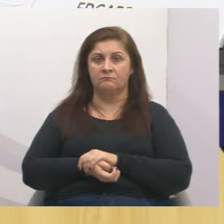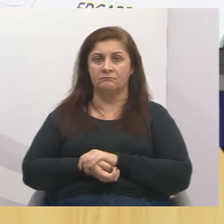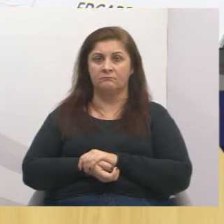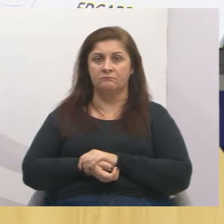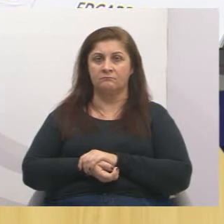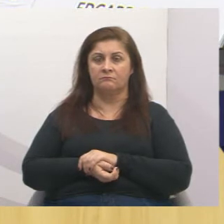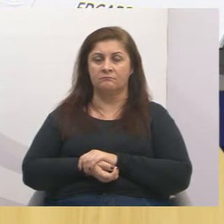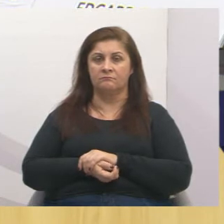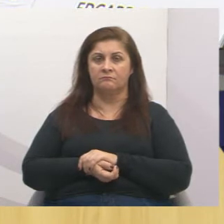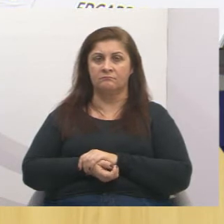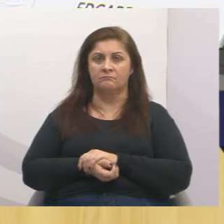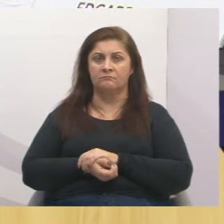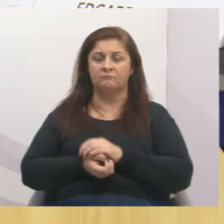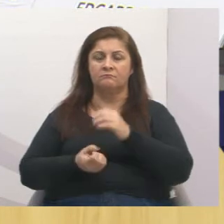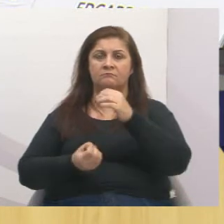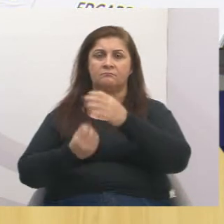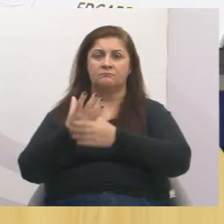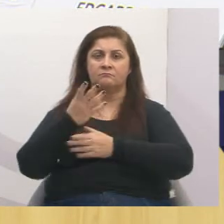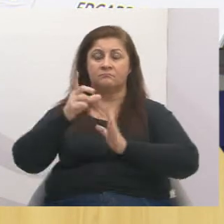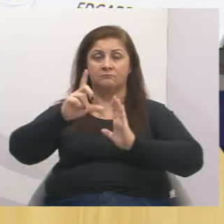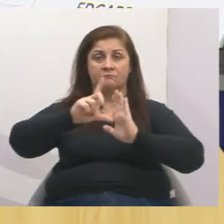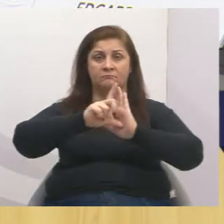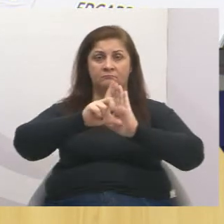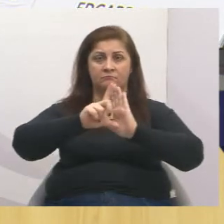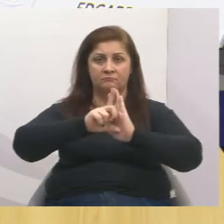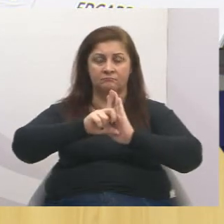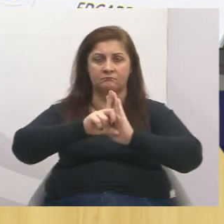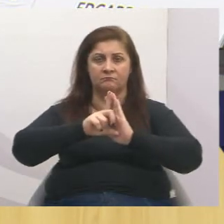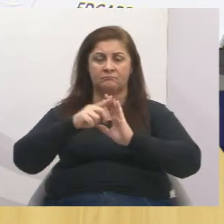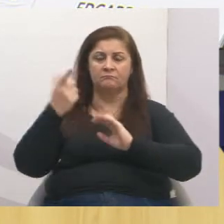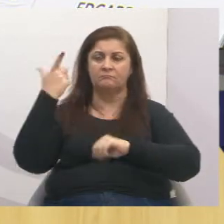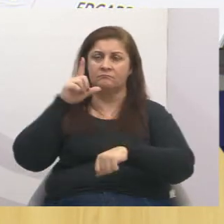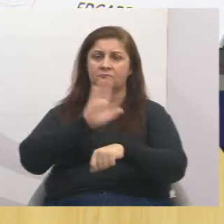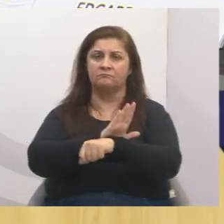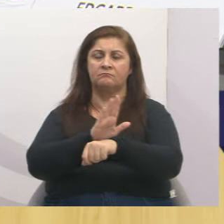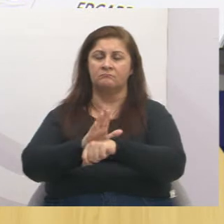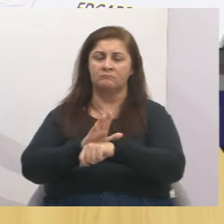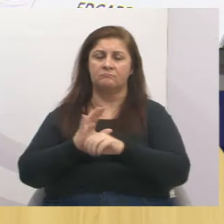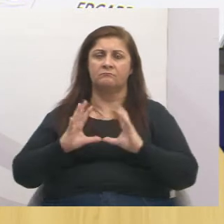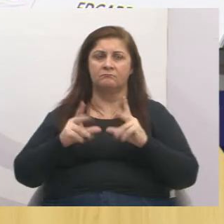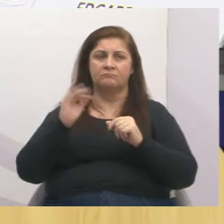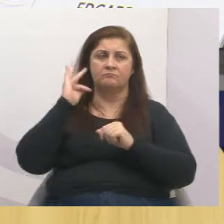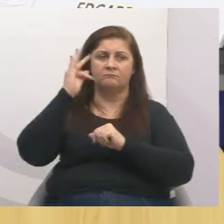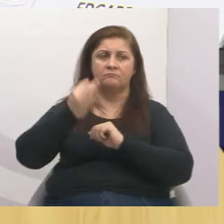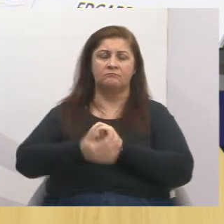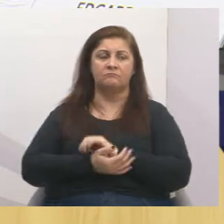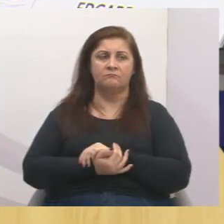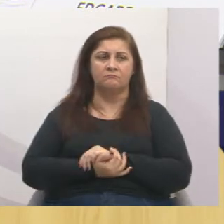criar realmente uma legislação que realmente possa beneficiar todos, no caso, futuramente.